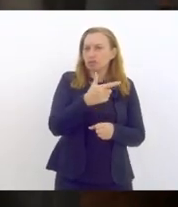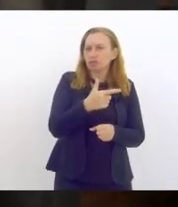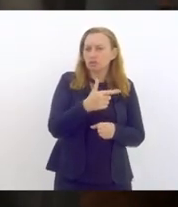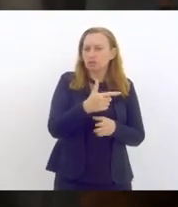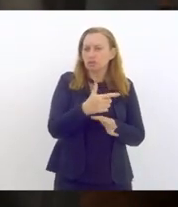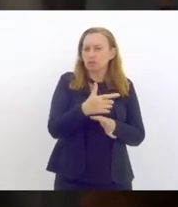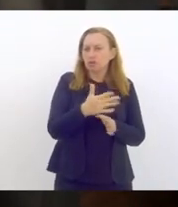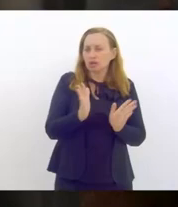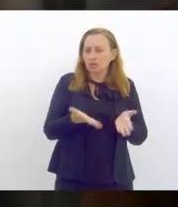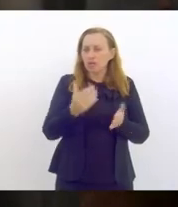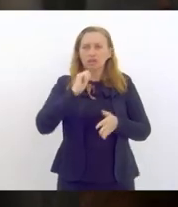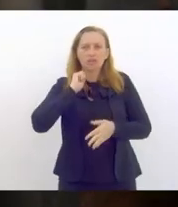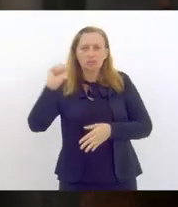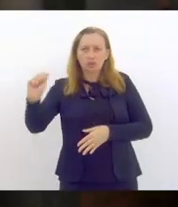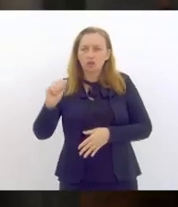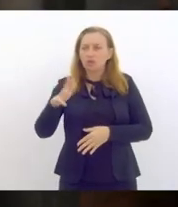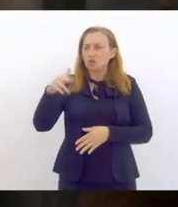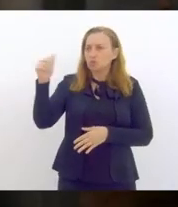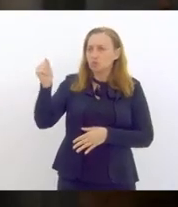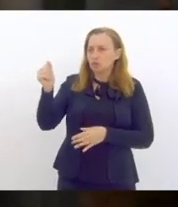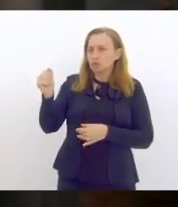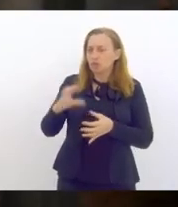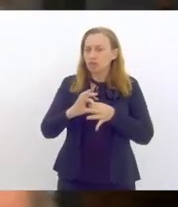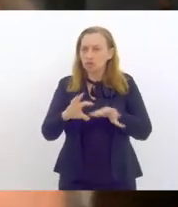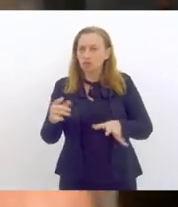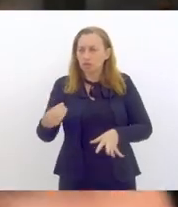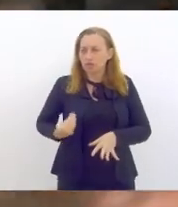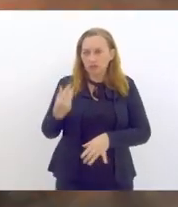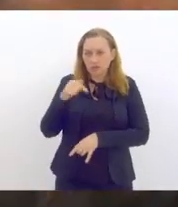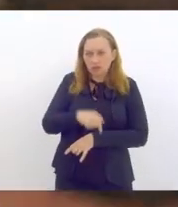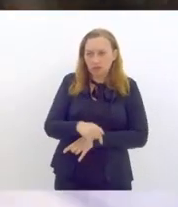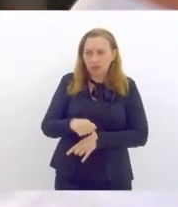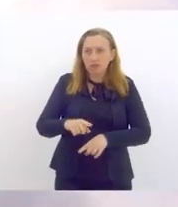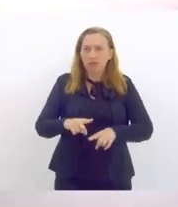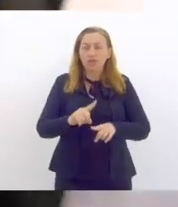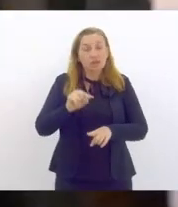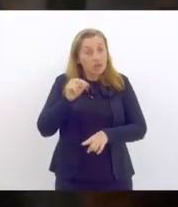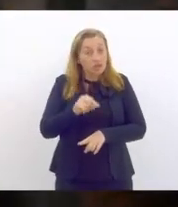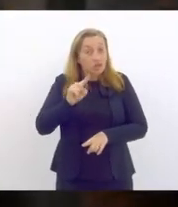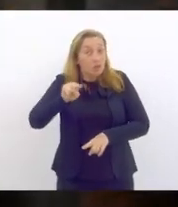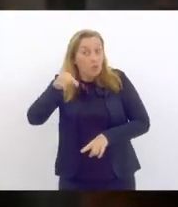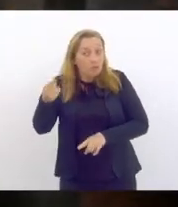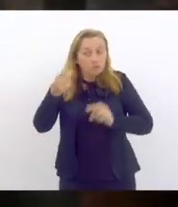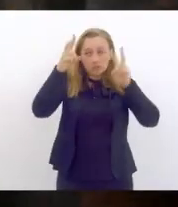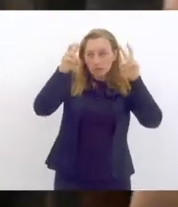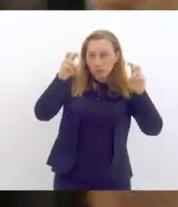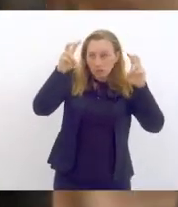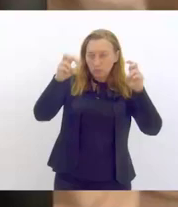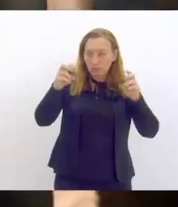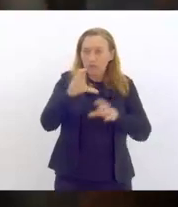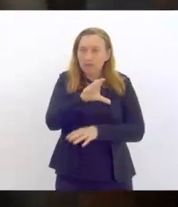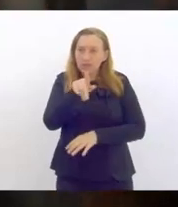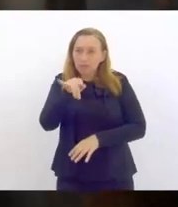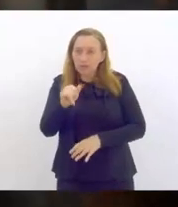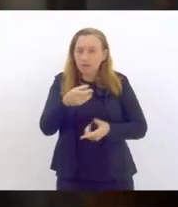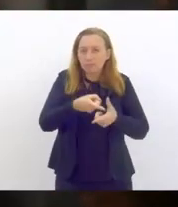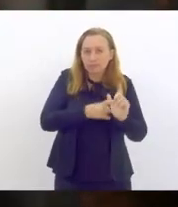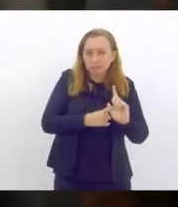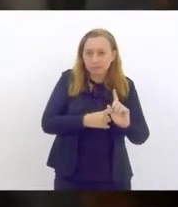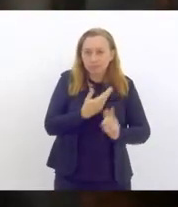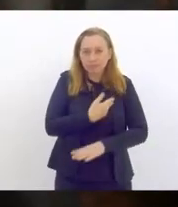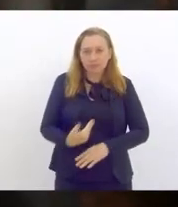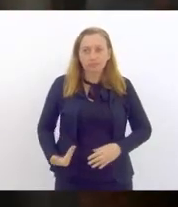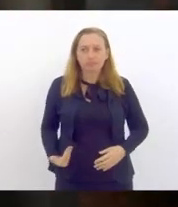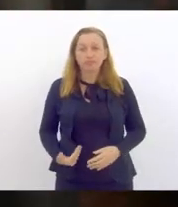dignou a comparecer a essa casa de lei e se tratou entre outras coisas a CPI da dívida pública